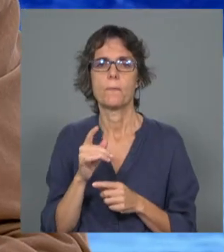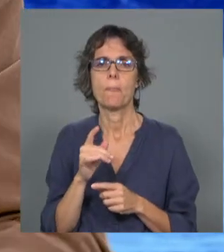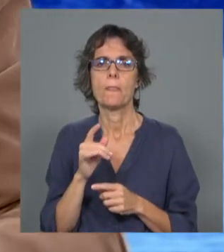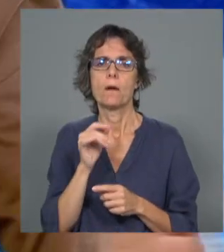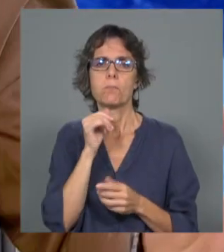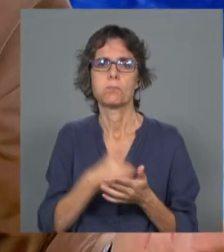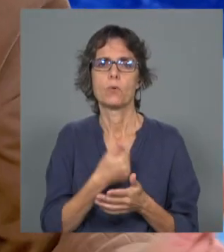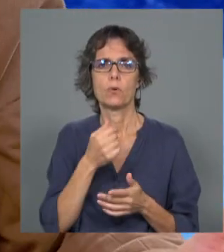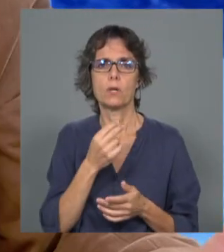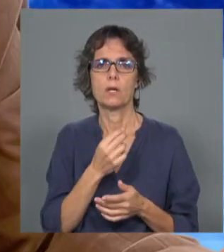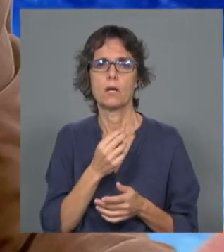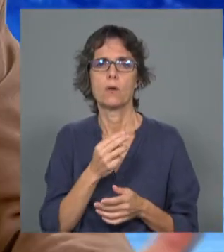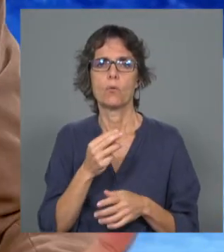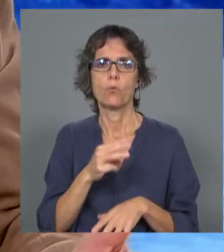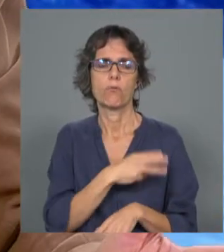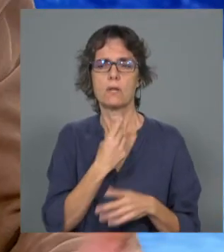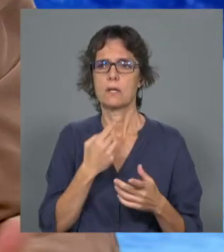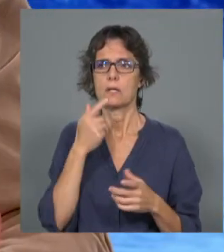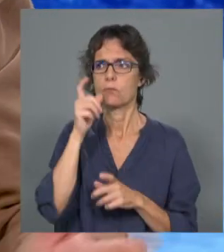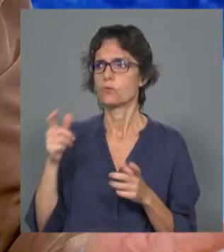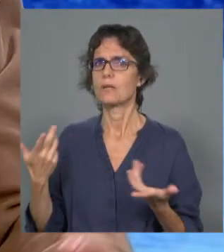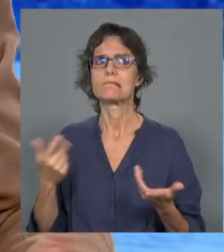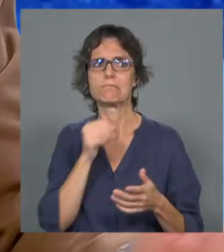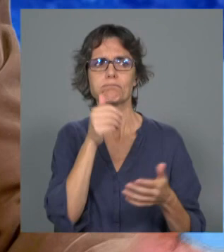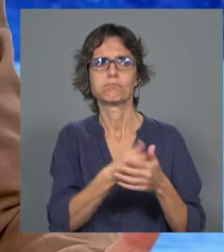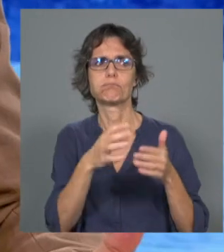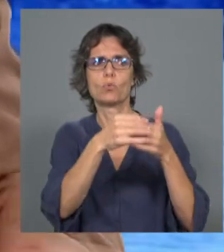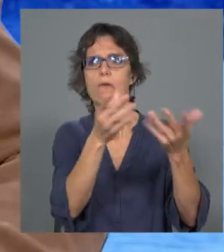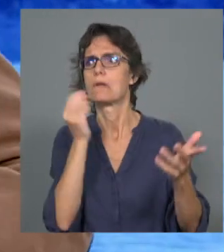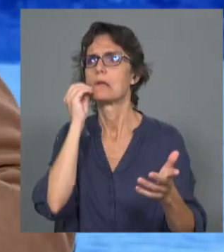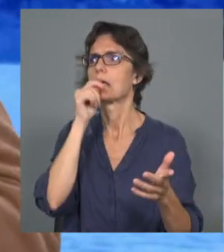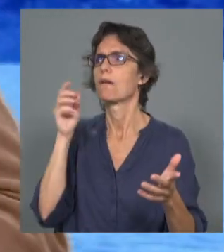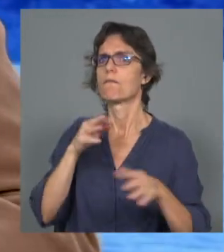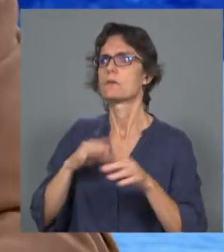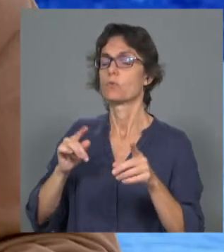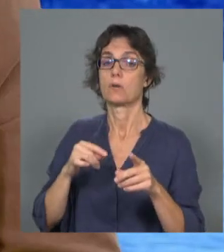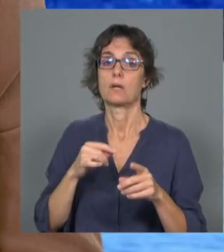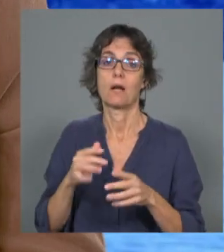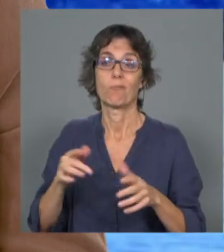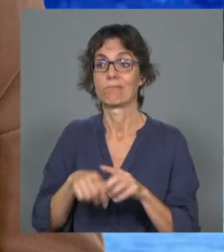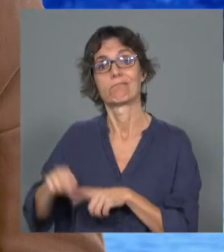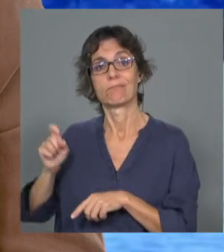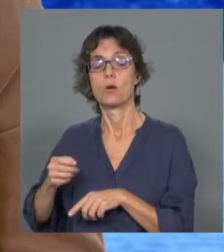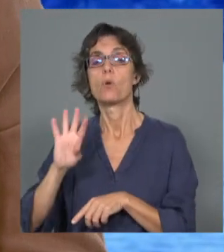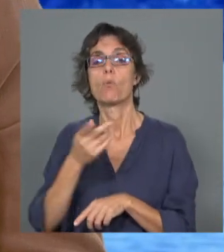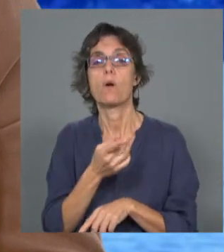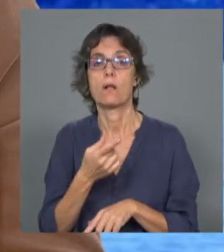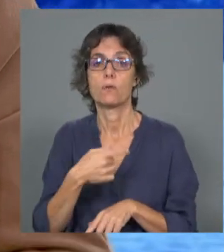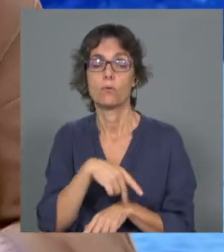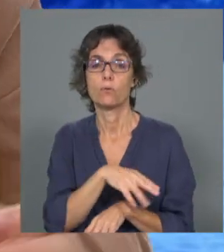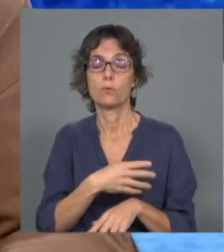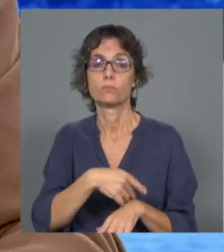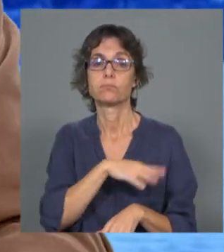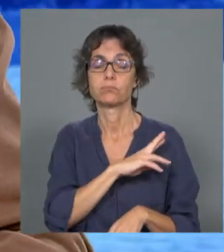os 30 soldados ficam a olhar um para os outros, mas o que é que se faz? Não há sargentos? Bem, possivelmente fogem. Quando morre um tenente ucraniano,